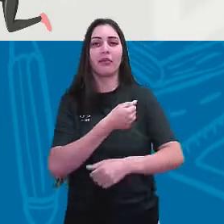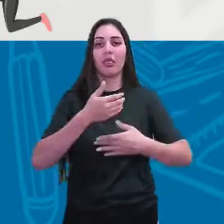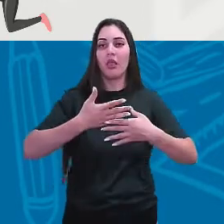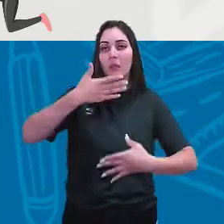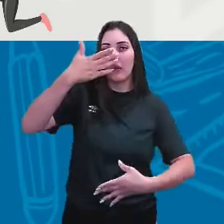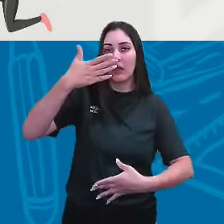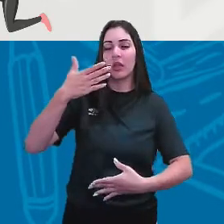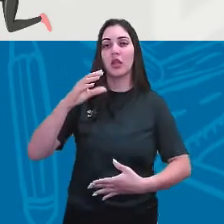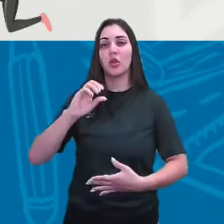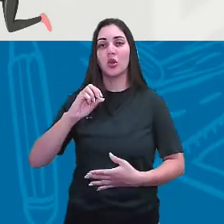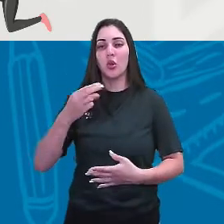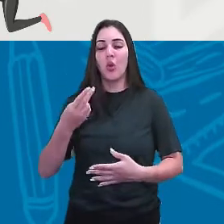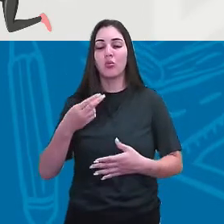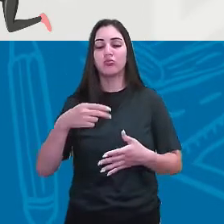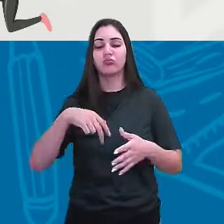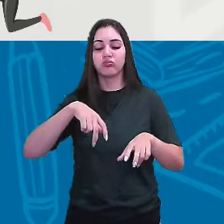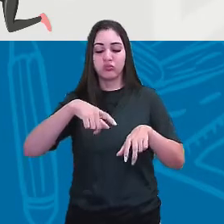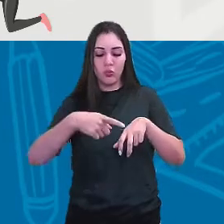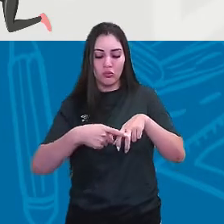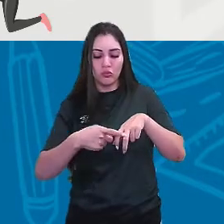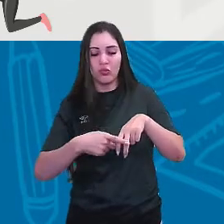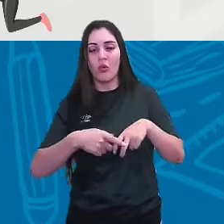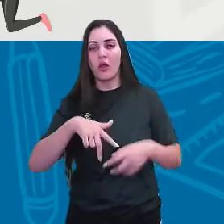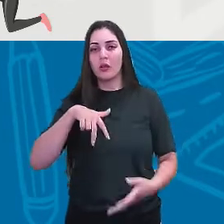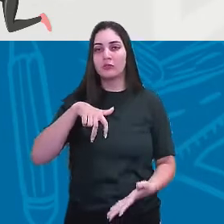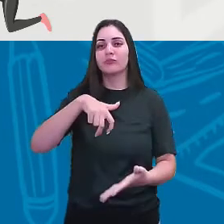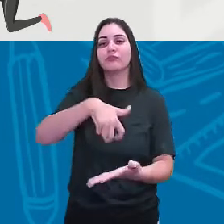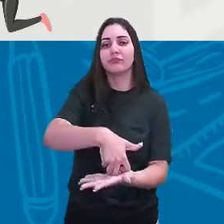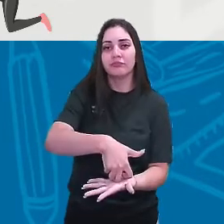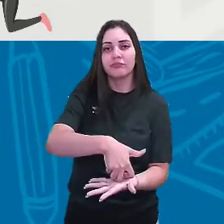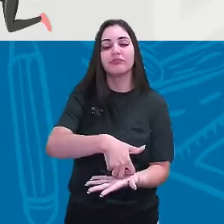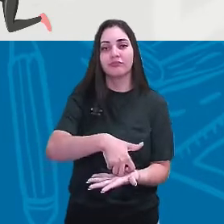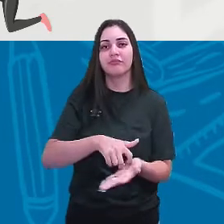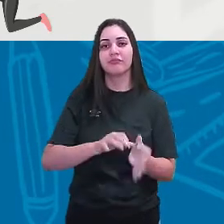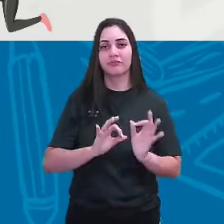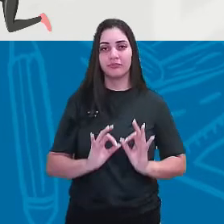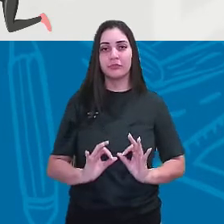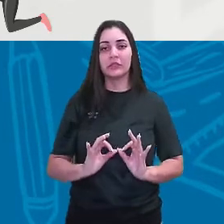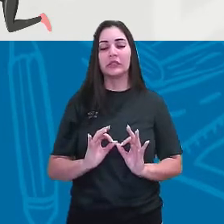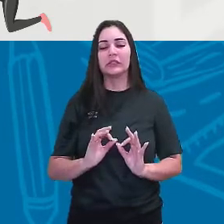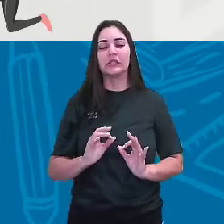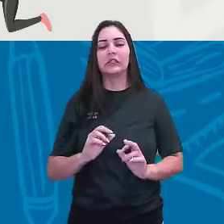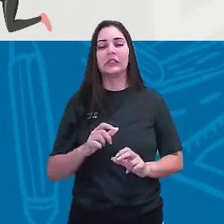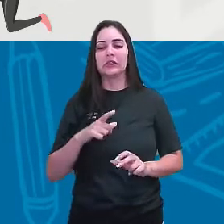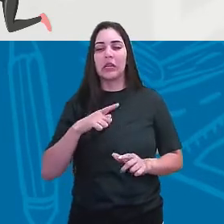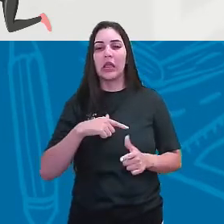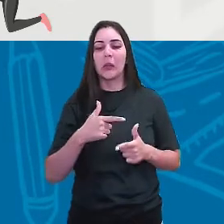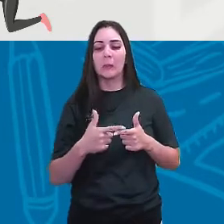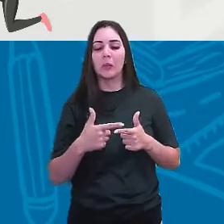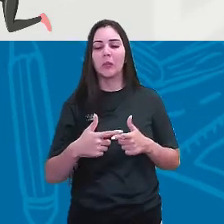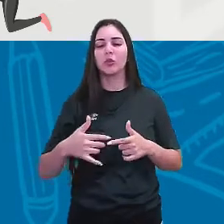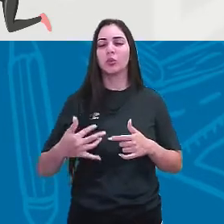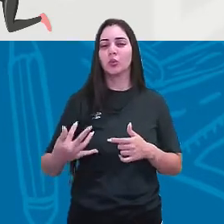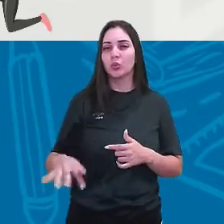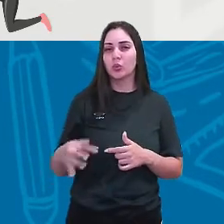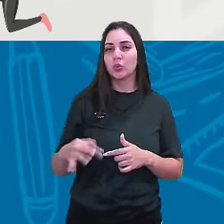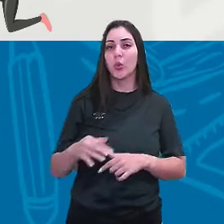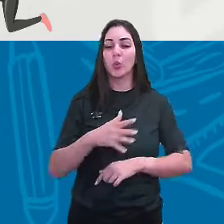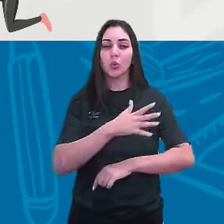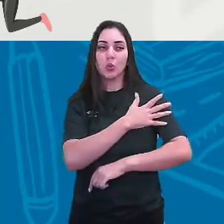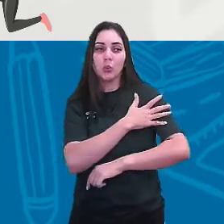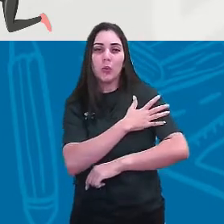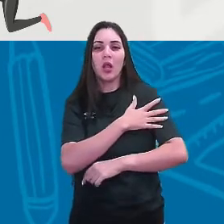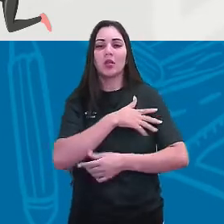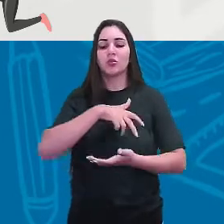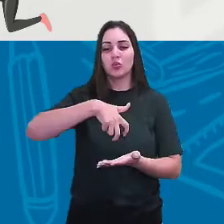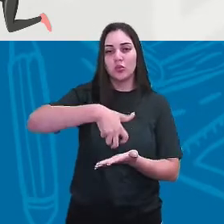ou batendo até mesmo com o joelho, ou caindo no chão, levando quedas, tá certo? E machucando o joelho ou o braço, e isso